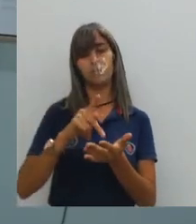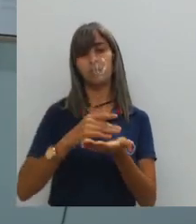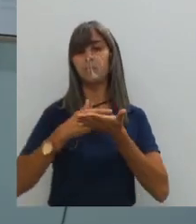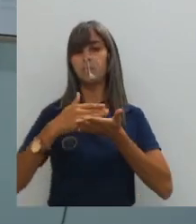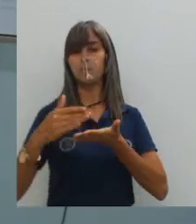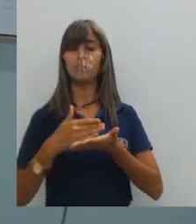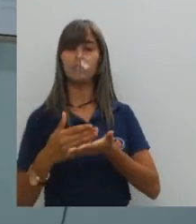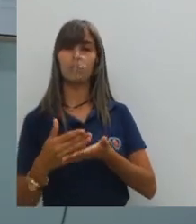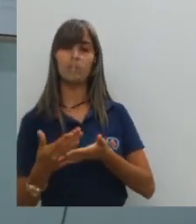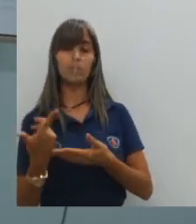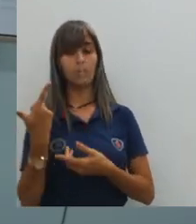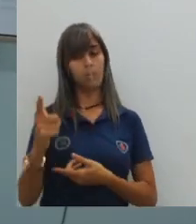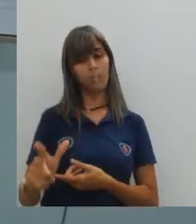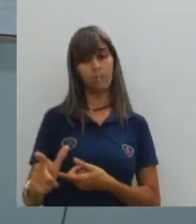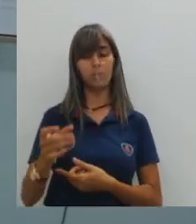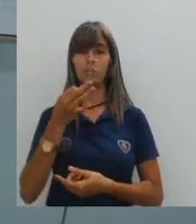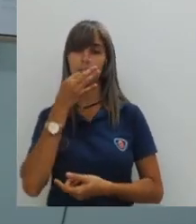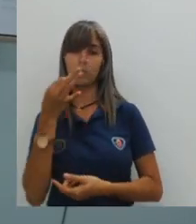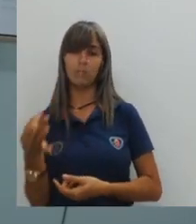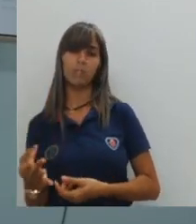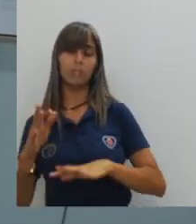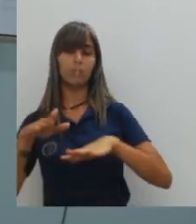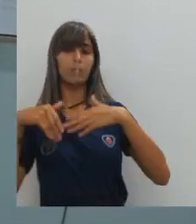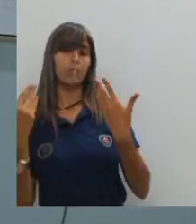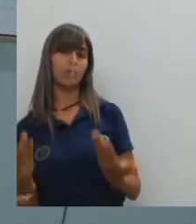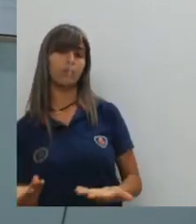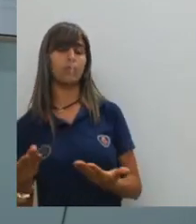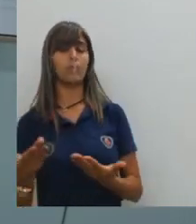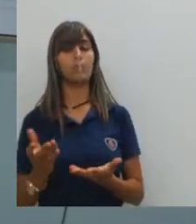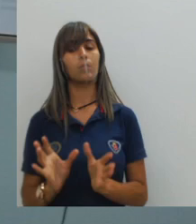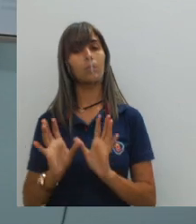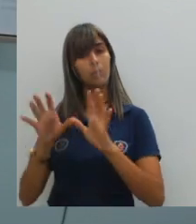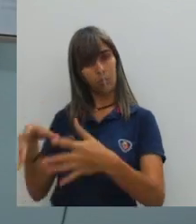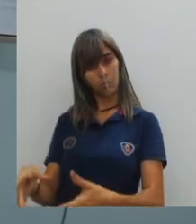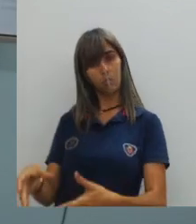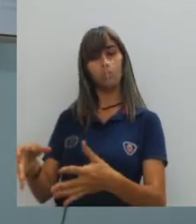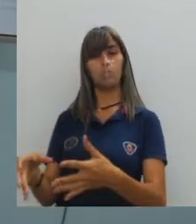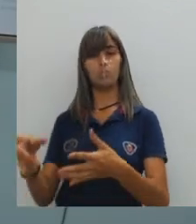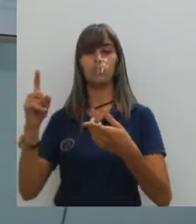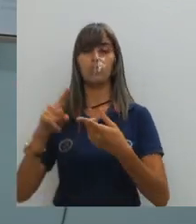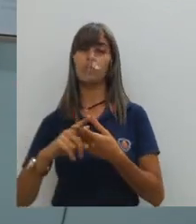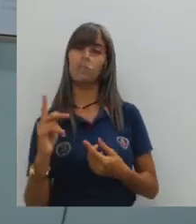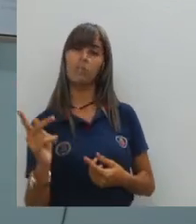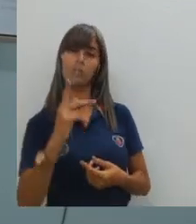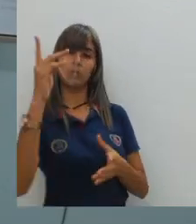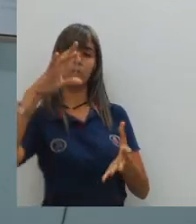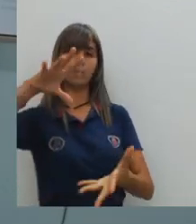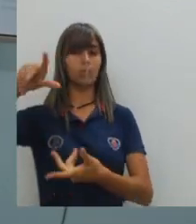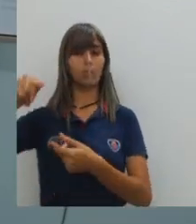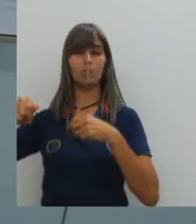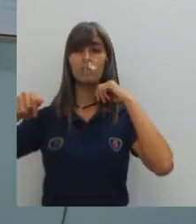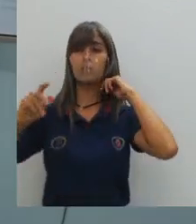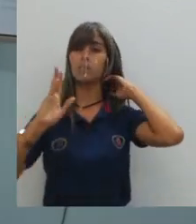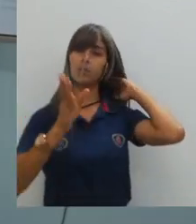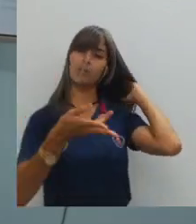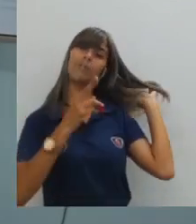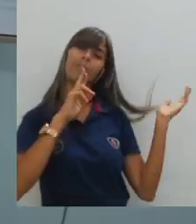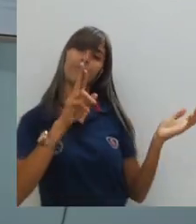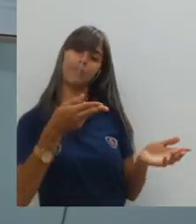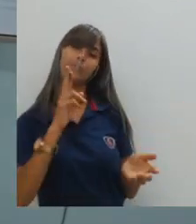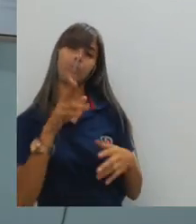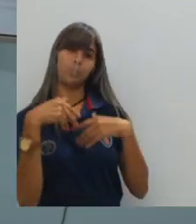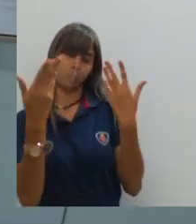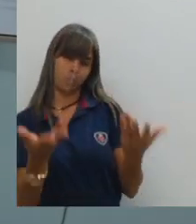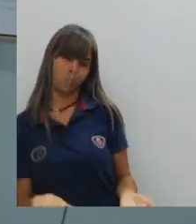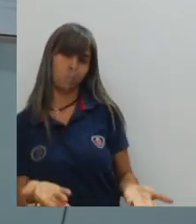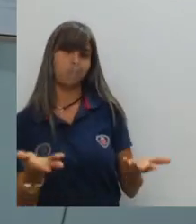de sua ótica, de sua etnia e de seus valores de mundo. Gente, eu já tenho uma resposta a partir daí.